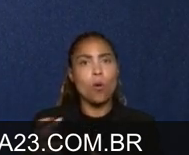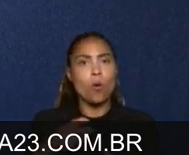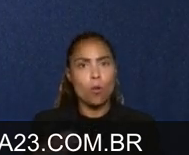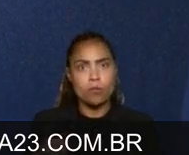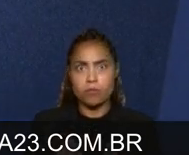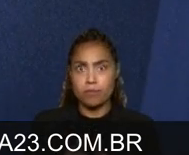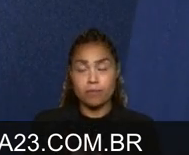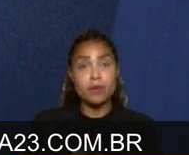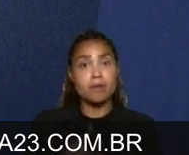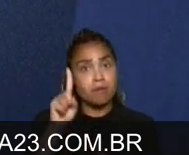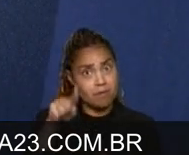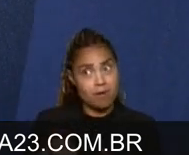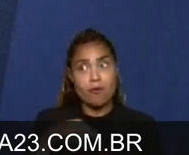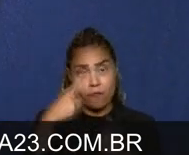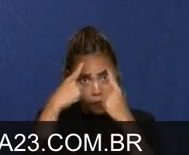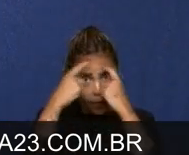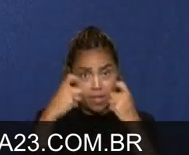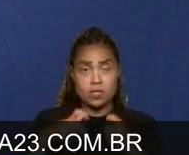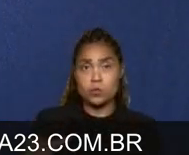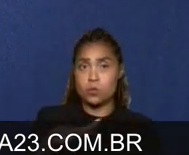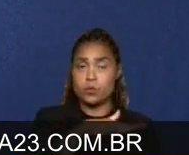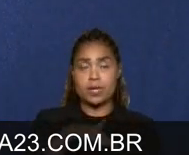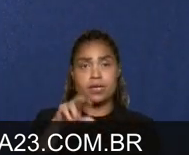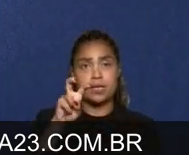essas violações totalizaram